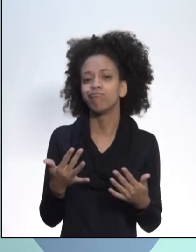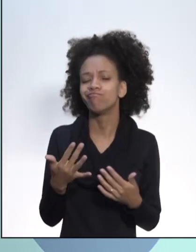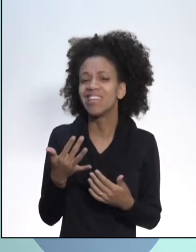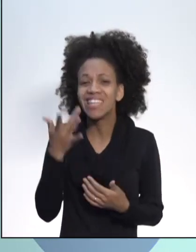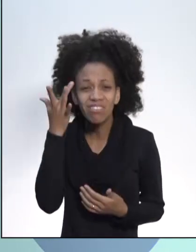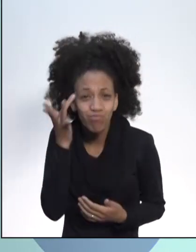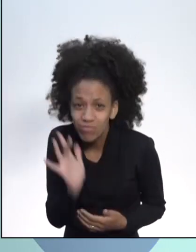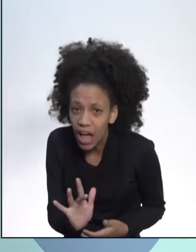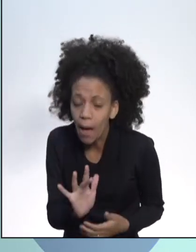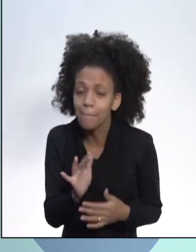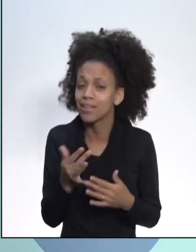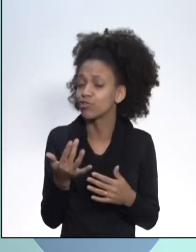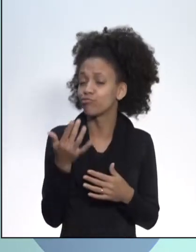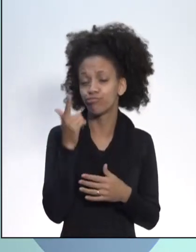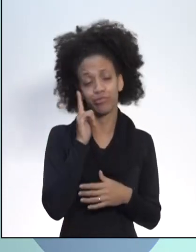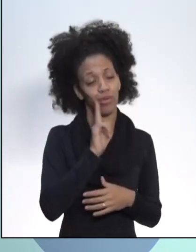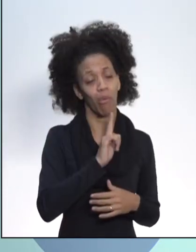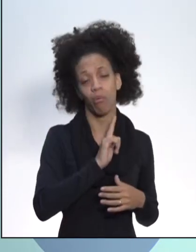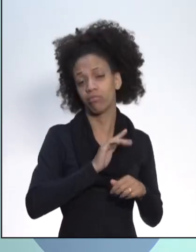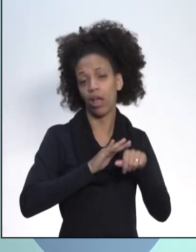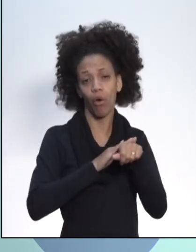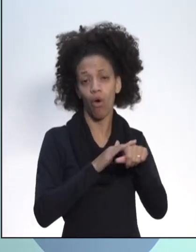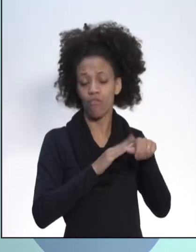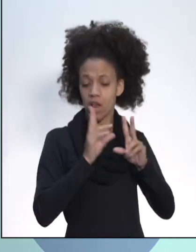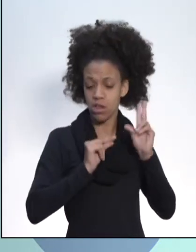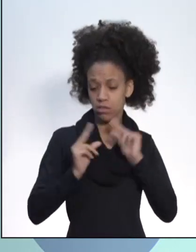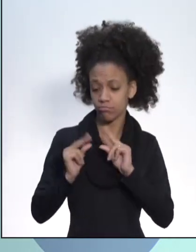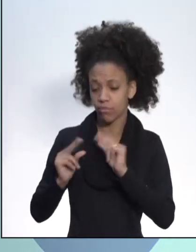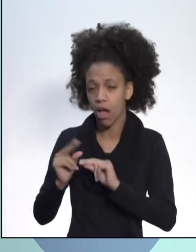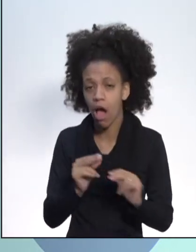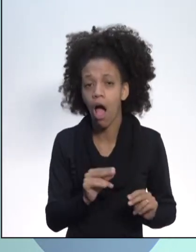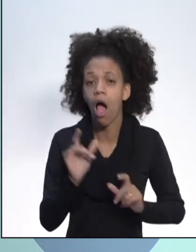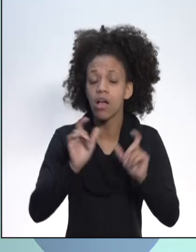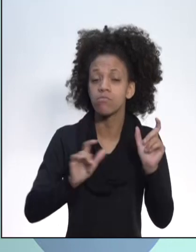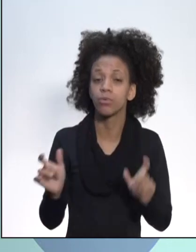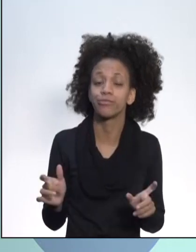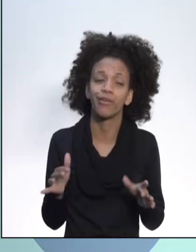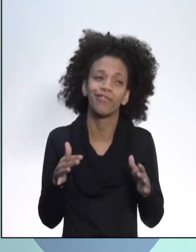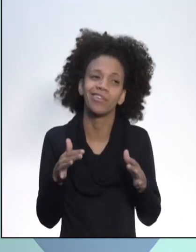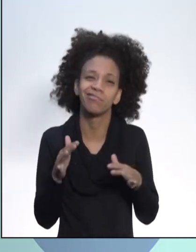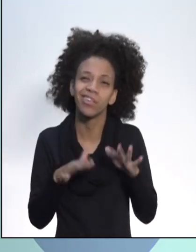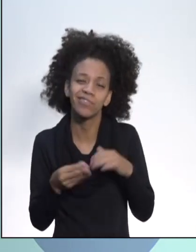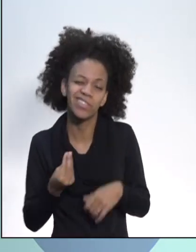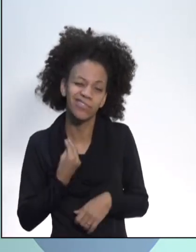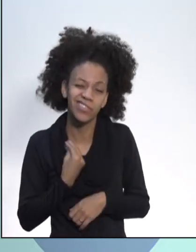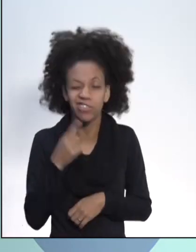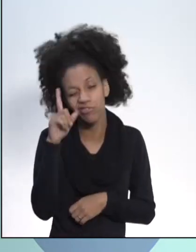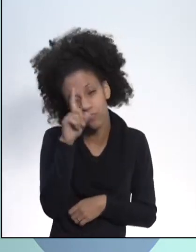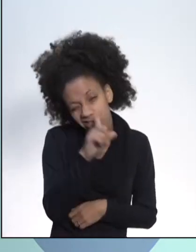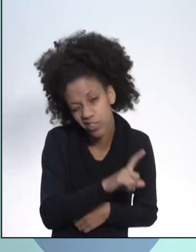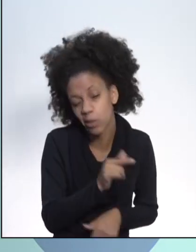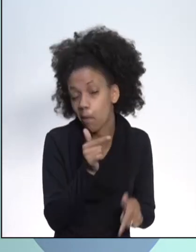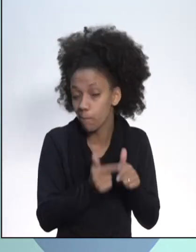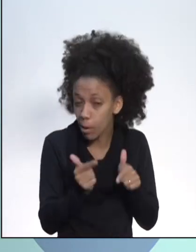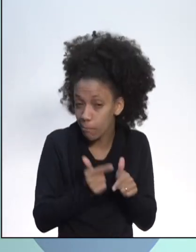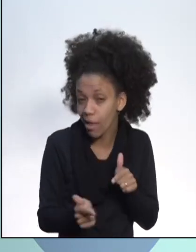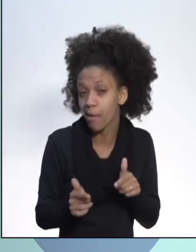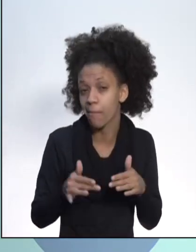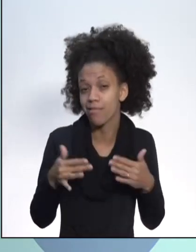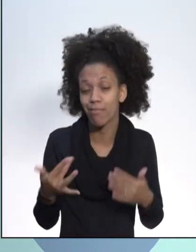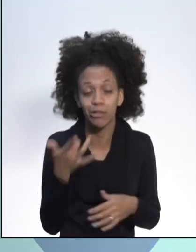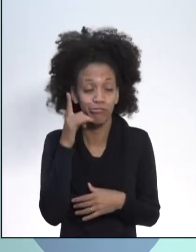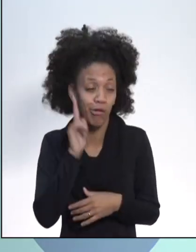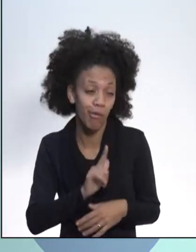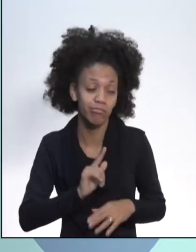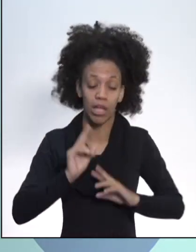por uma situação difícil e quer conversar com um amigo, com a mãe, com uma tia, com alguém que a gente admira, para que ele